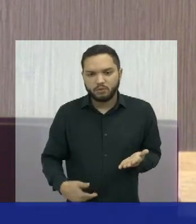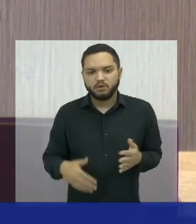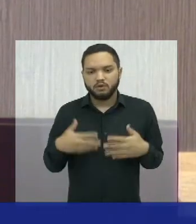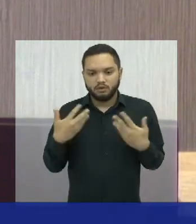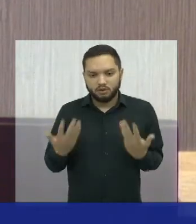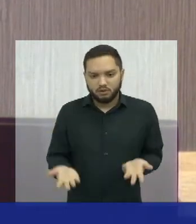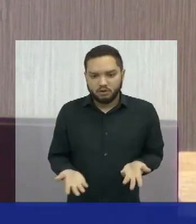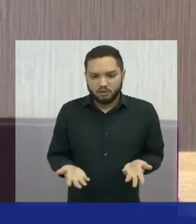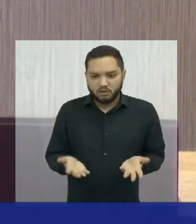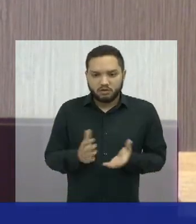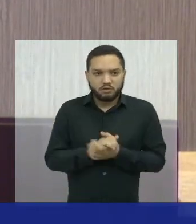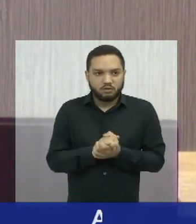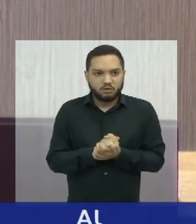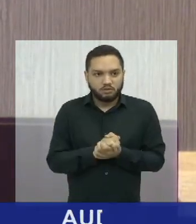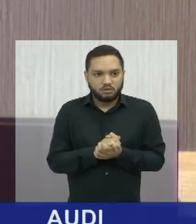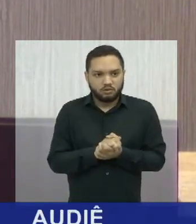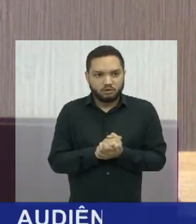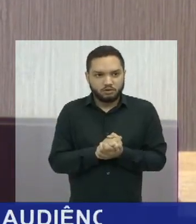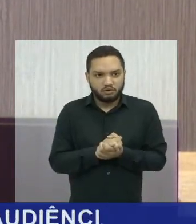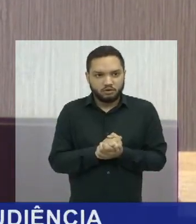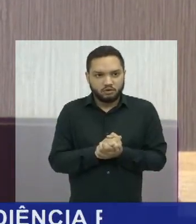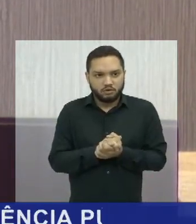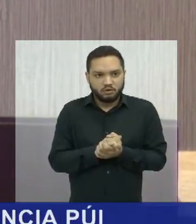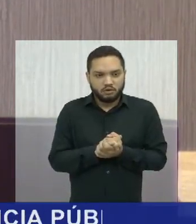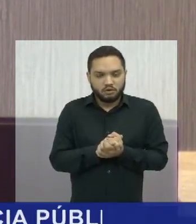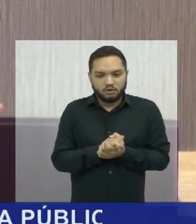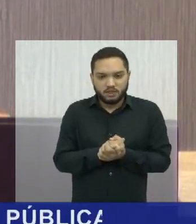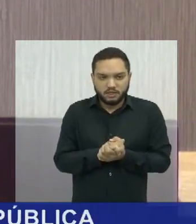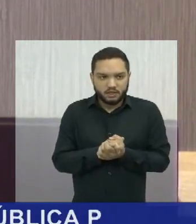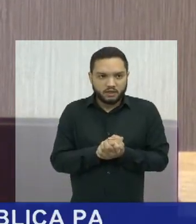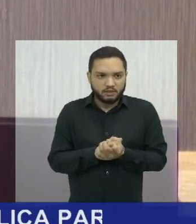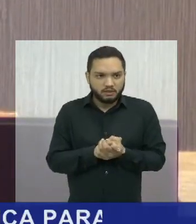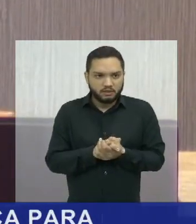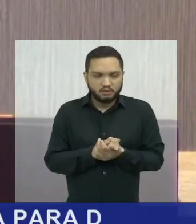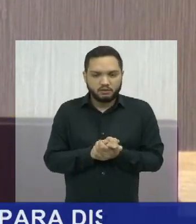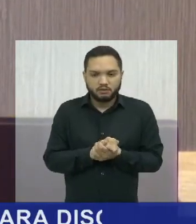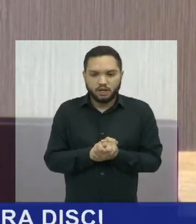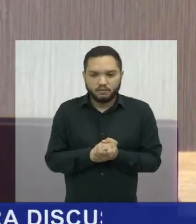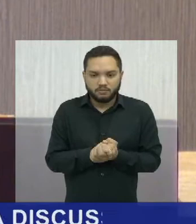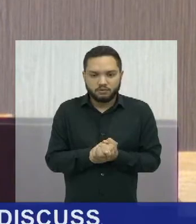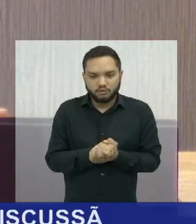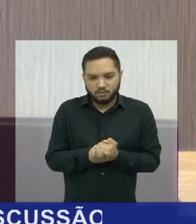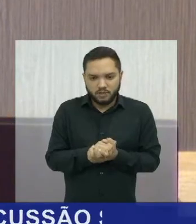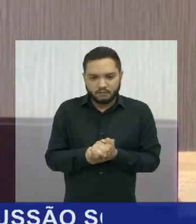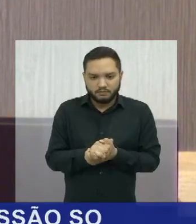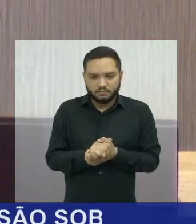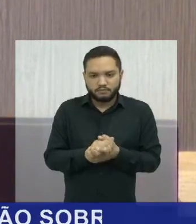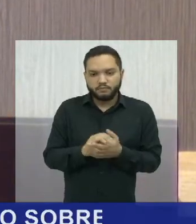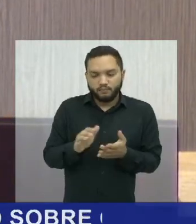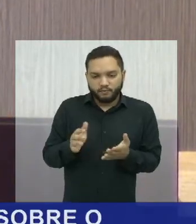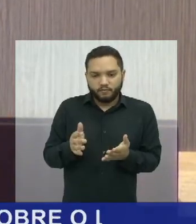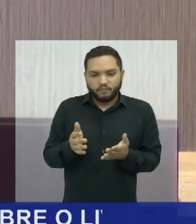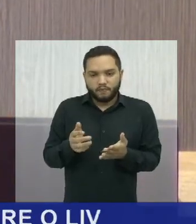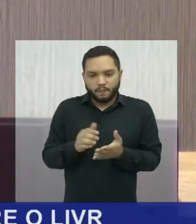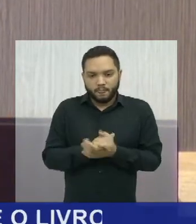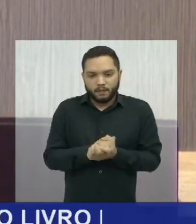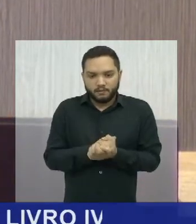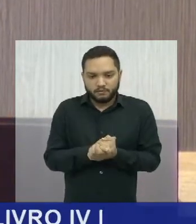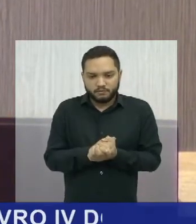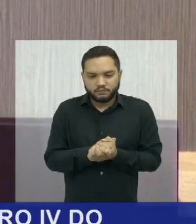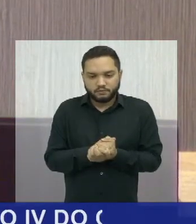mas a gente não chegou a ser atendido. Então, o que foi que eu fiz? Os moradores não puderam vir